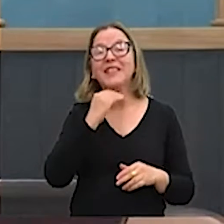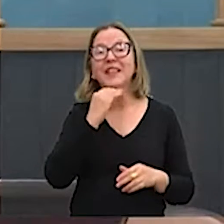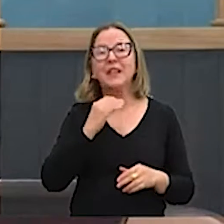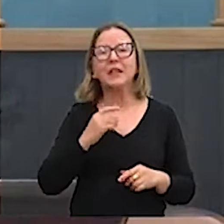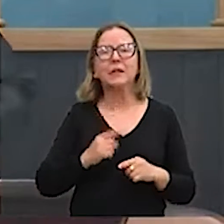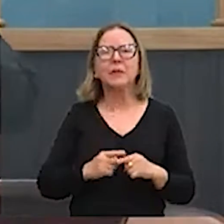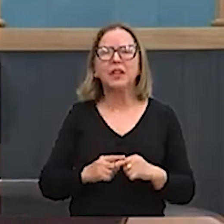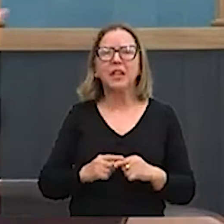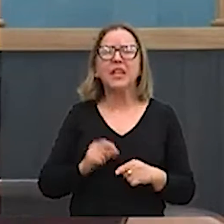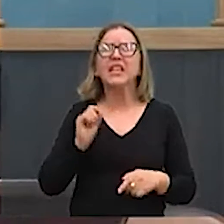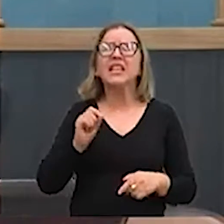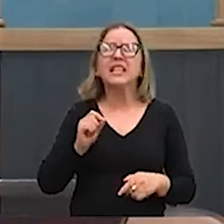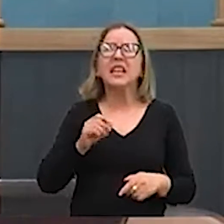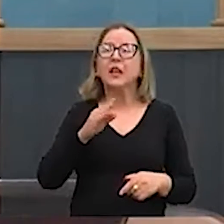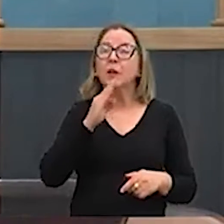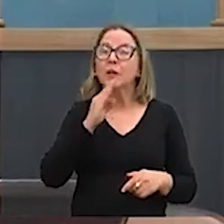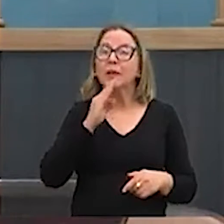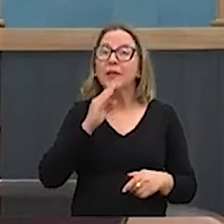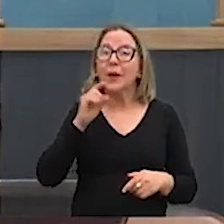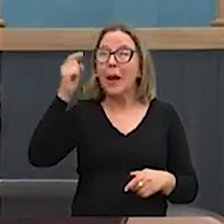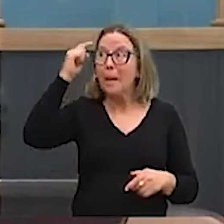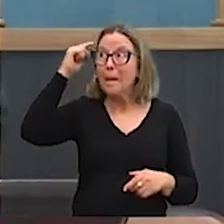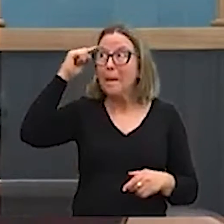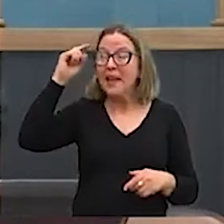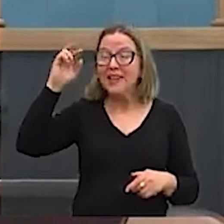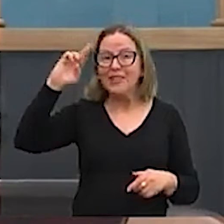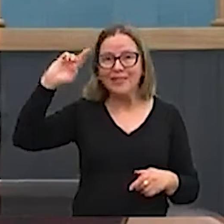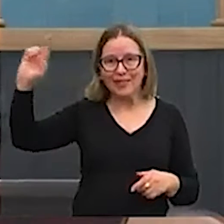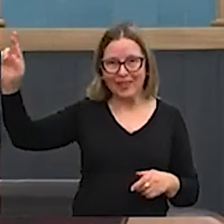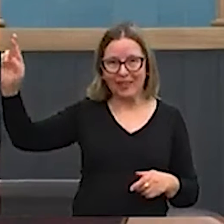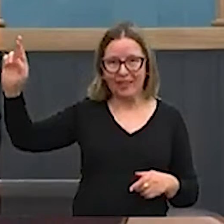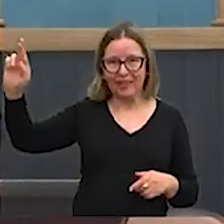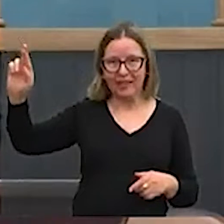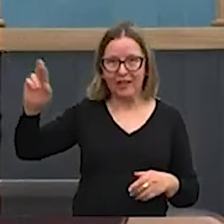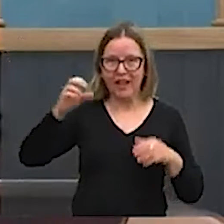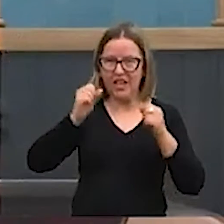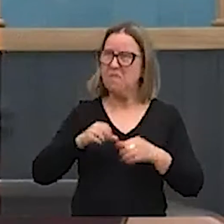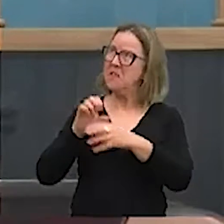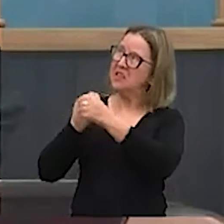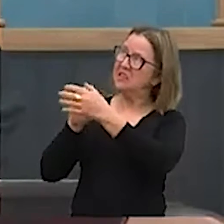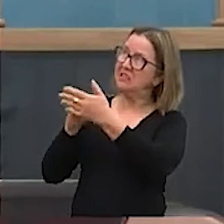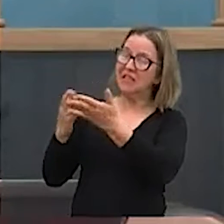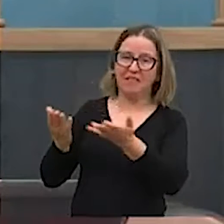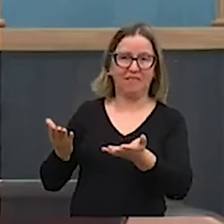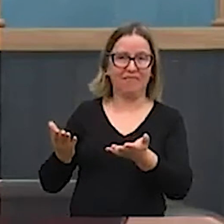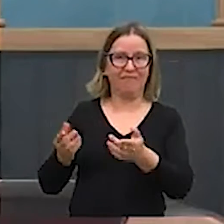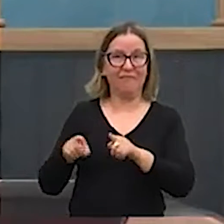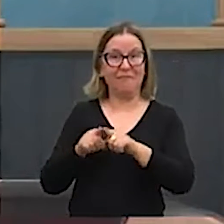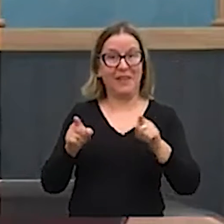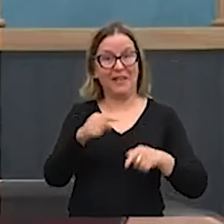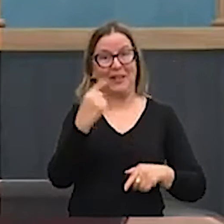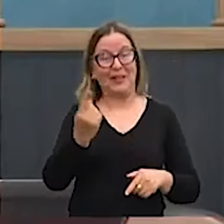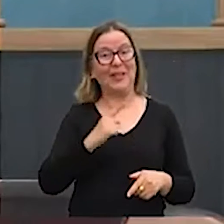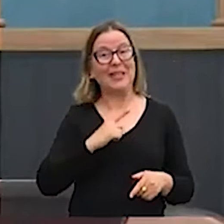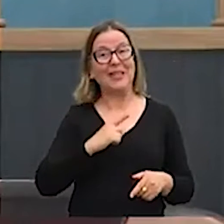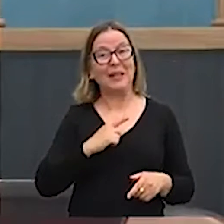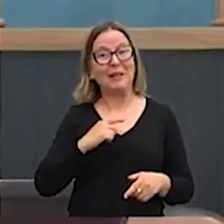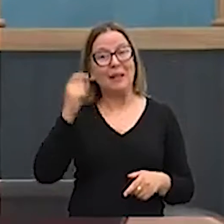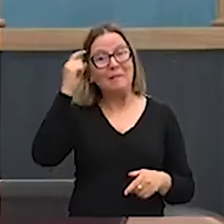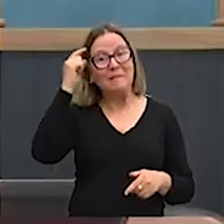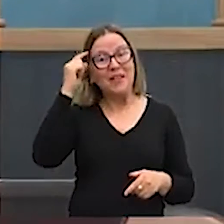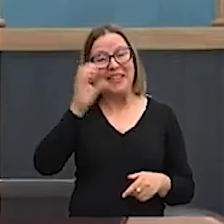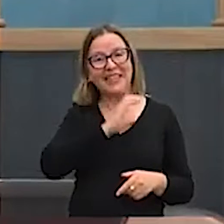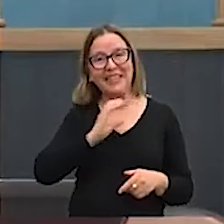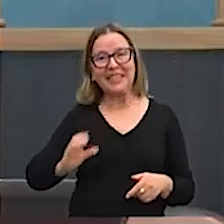que possa instruir, nós, porém, temos a mente de Cristo. O que significa isto aqui? Significa